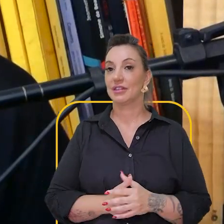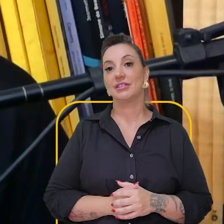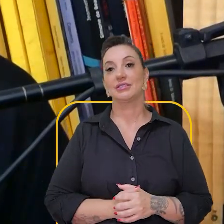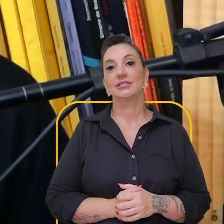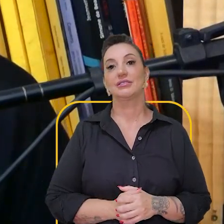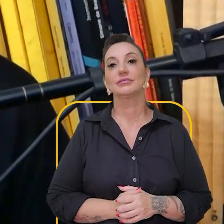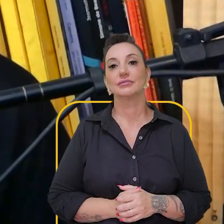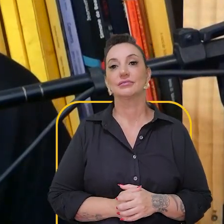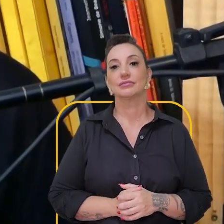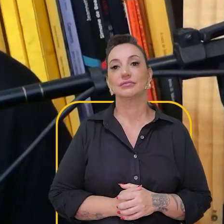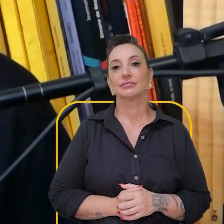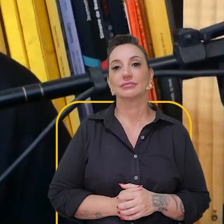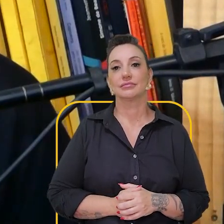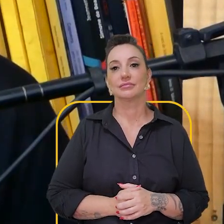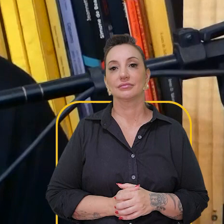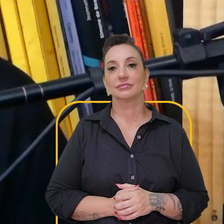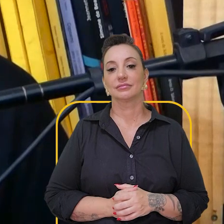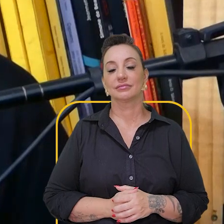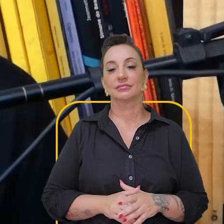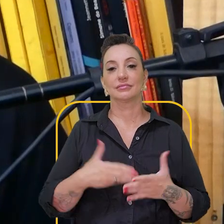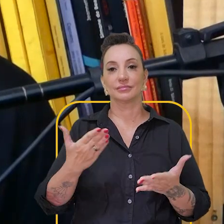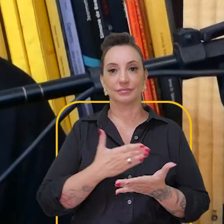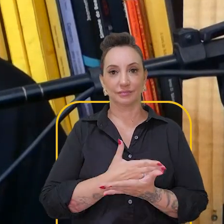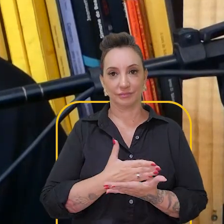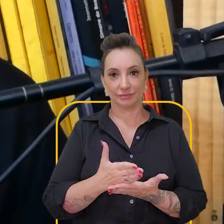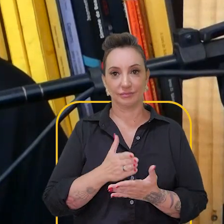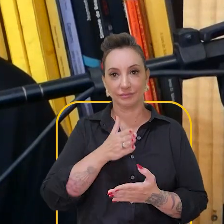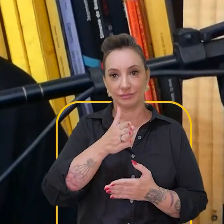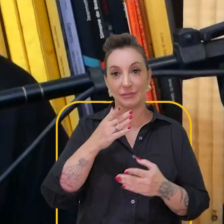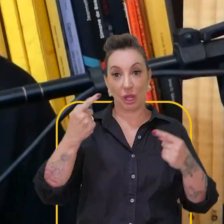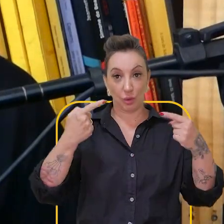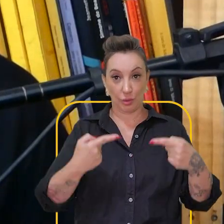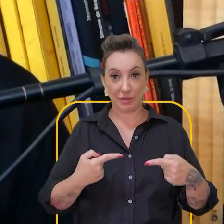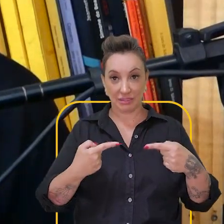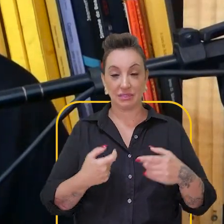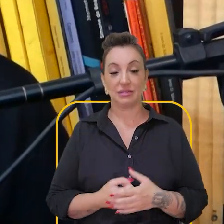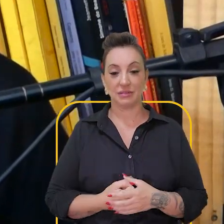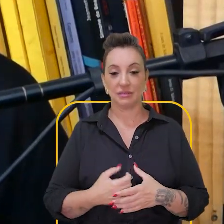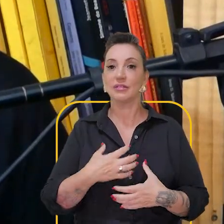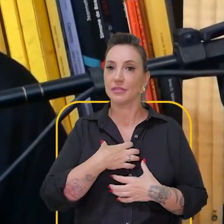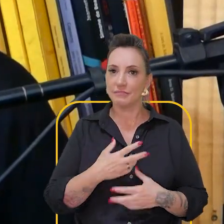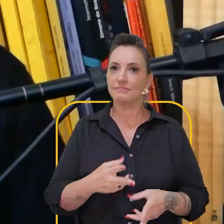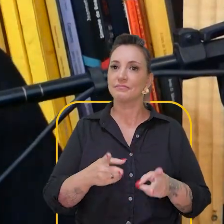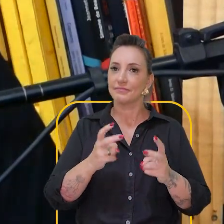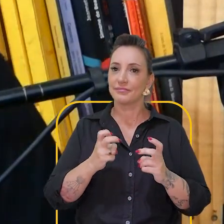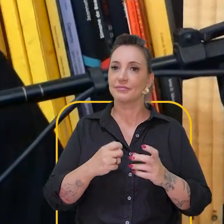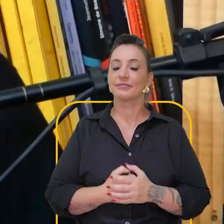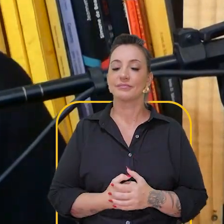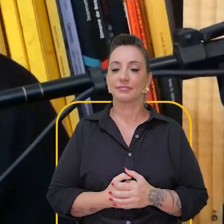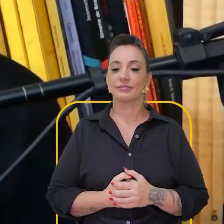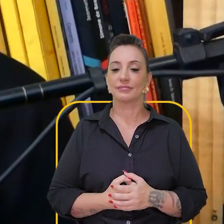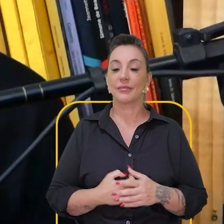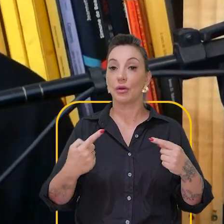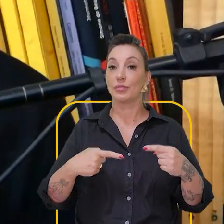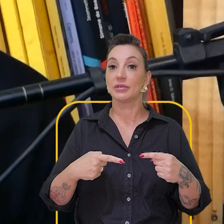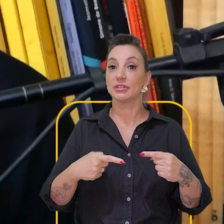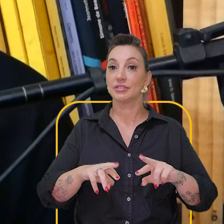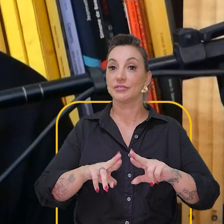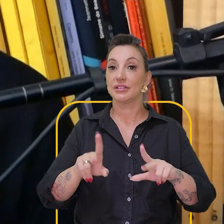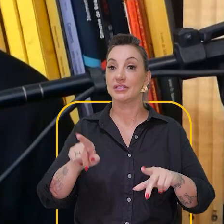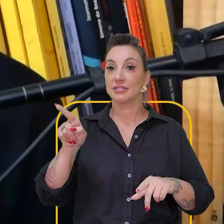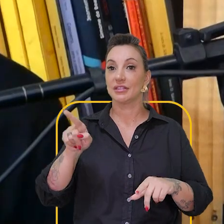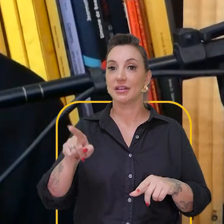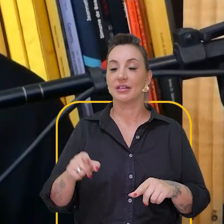isso eu competi várias vezes com ele eh fora o pessoal olhava pra gente e não dava